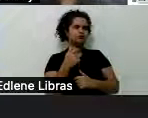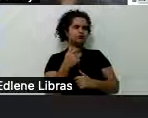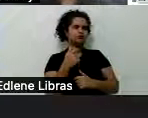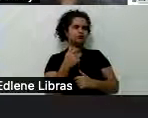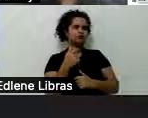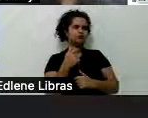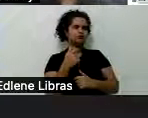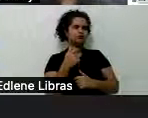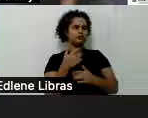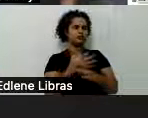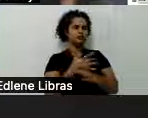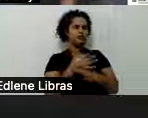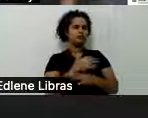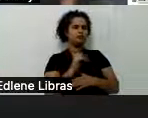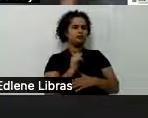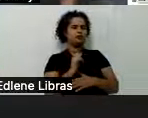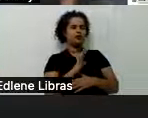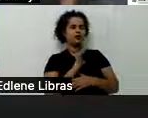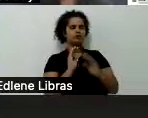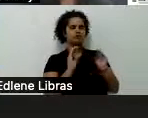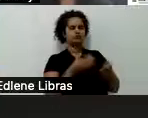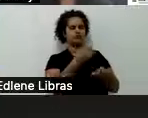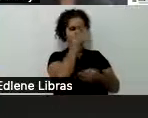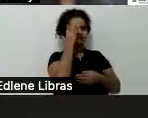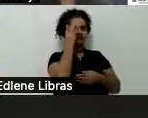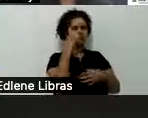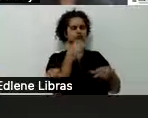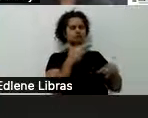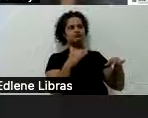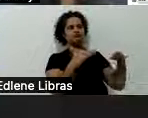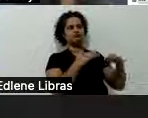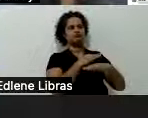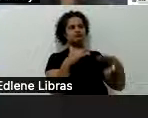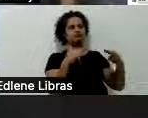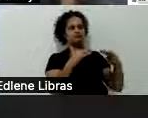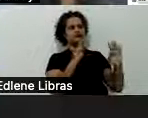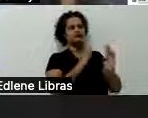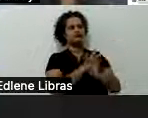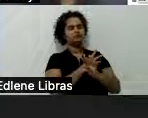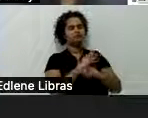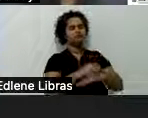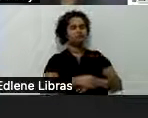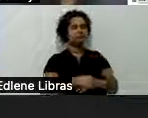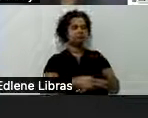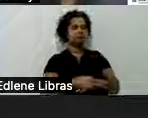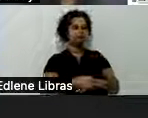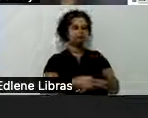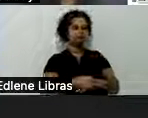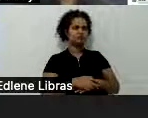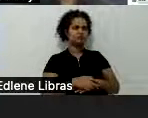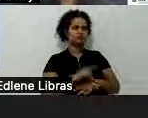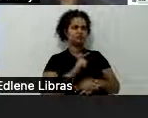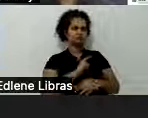para uma cidade mais com foco nas pessoas, na mobilidade ativa. Escolheram um